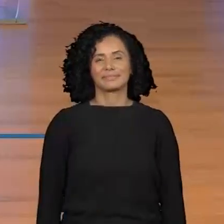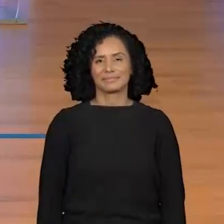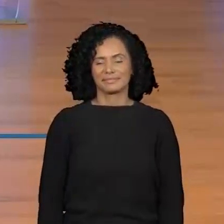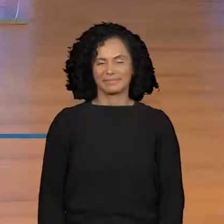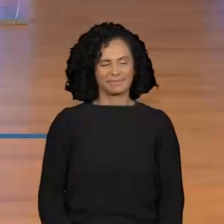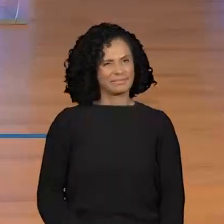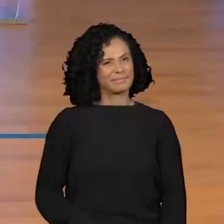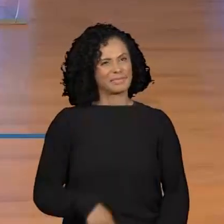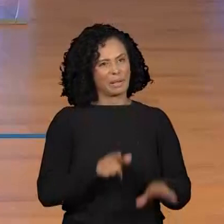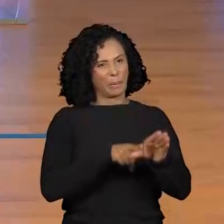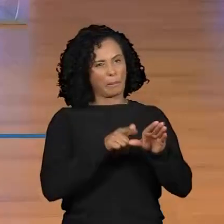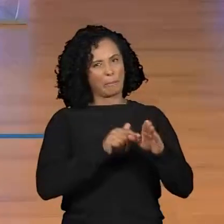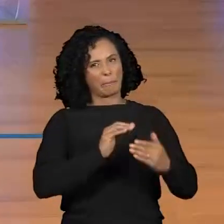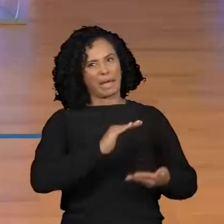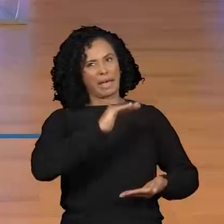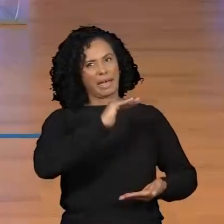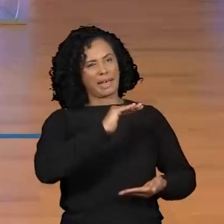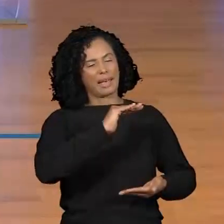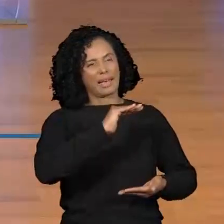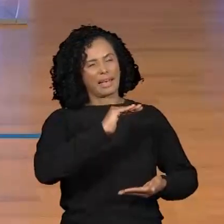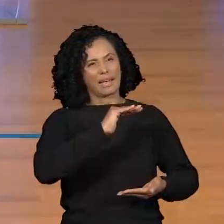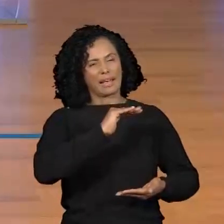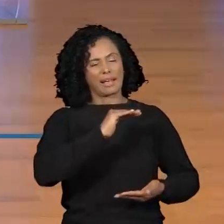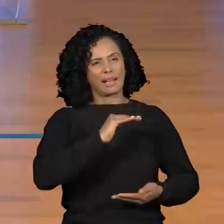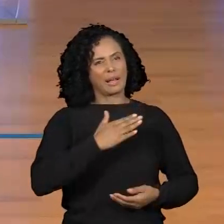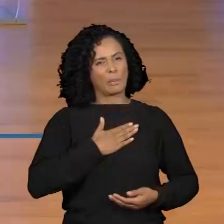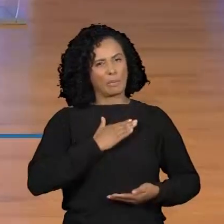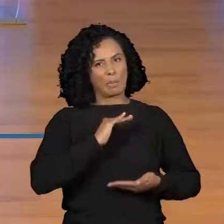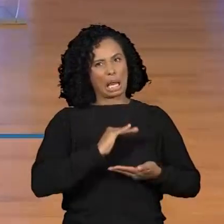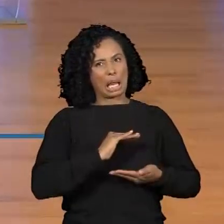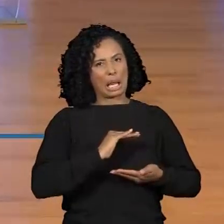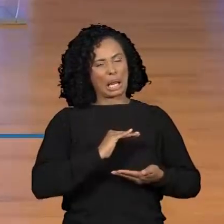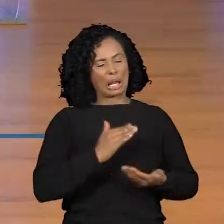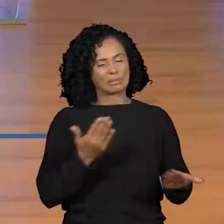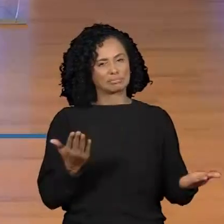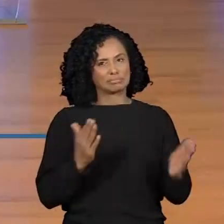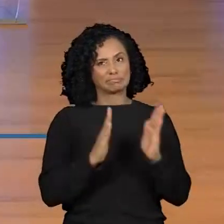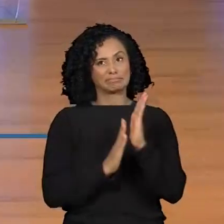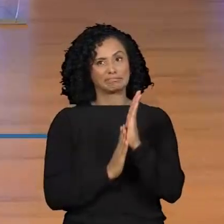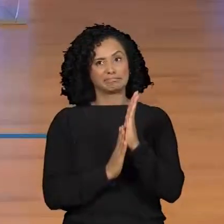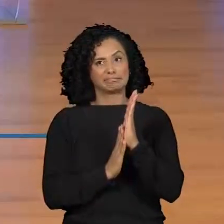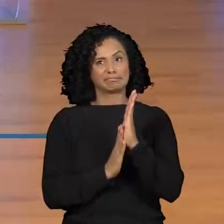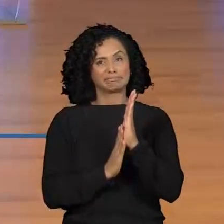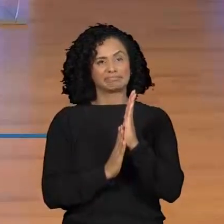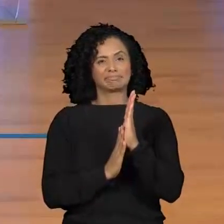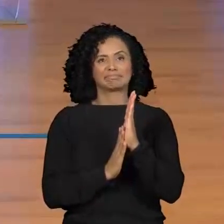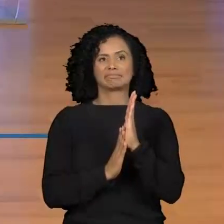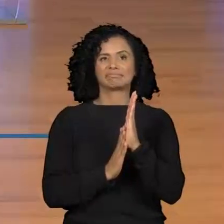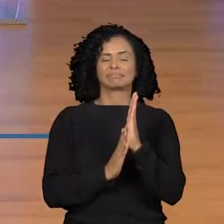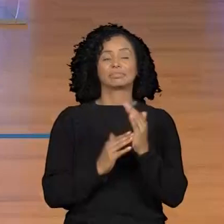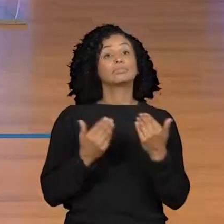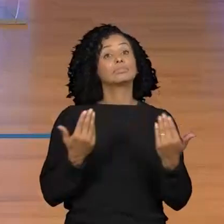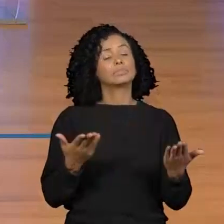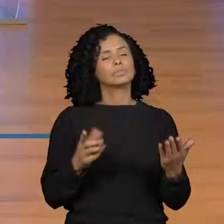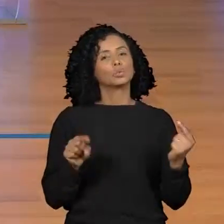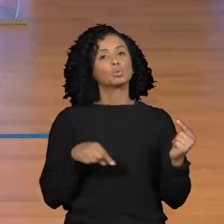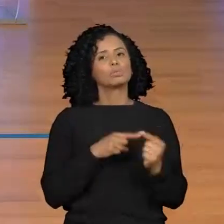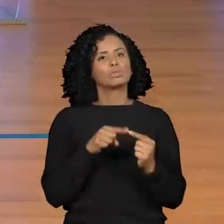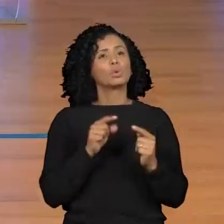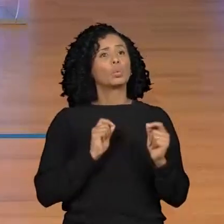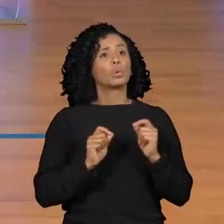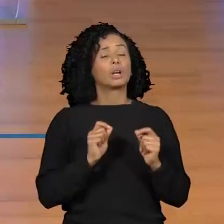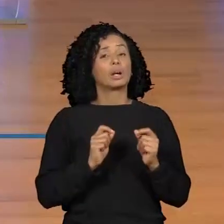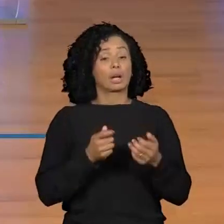esquiar? Isso dá outro esporte, né, professor? É, outro esporte. Tá bom. Qual é o objetivo? A gangorra, uma pessoa ela